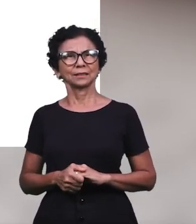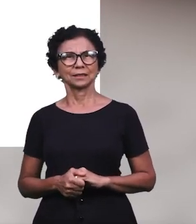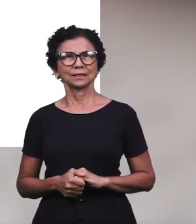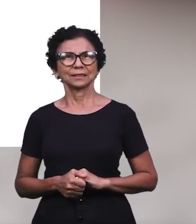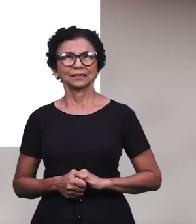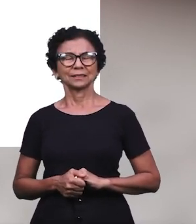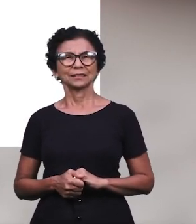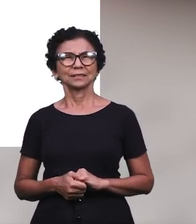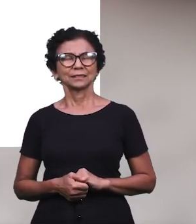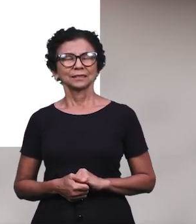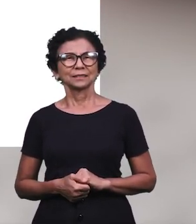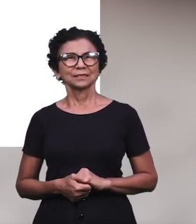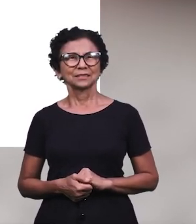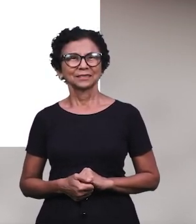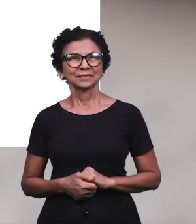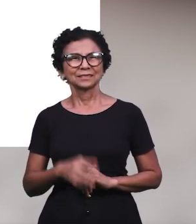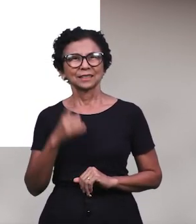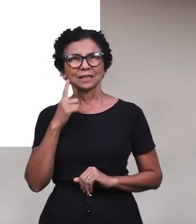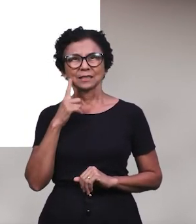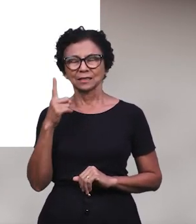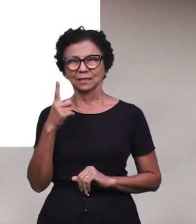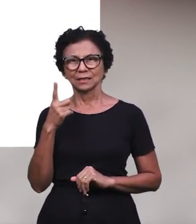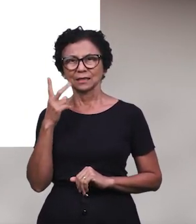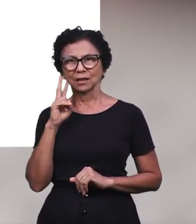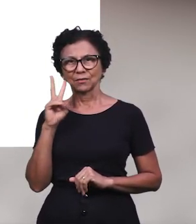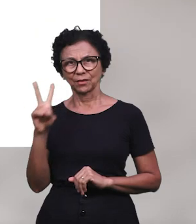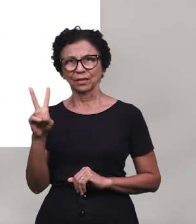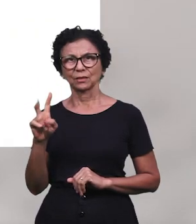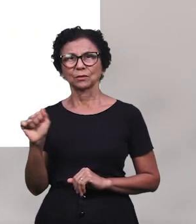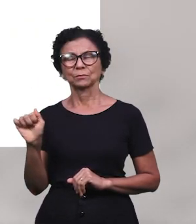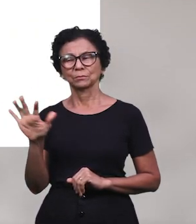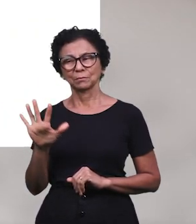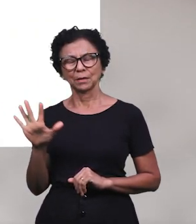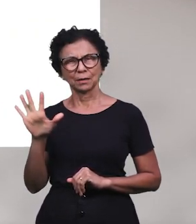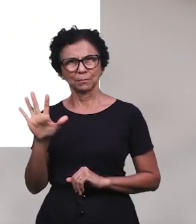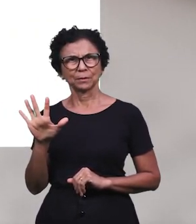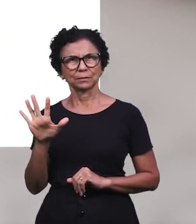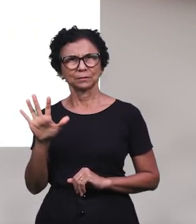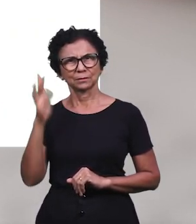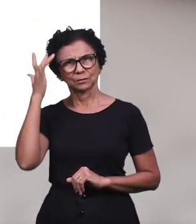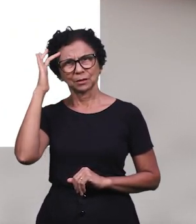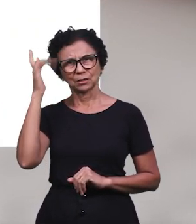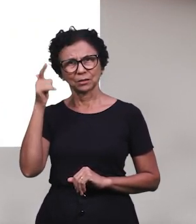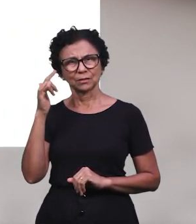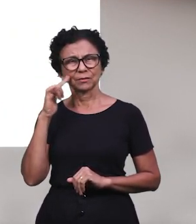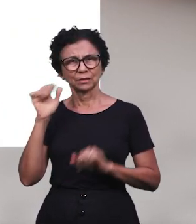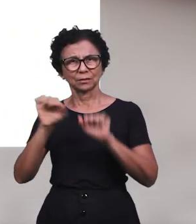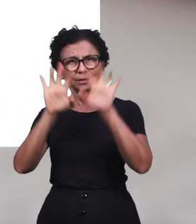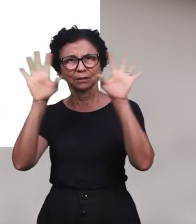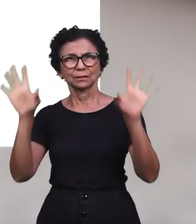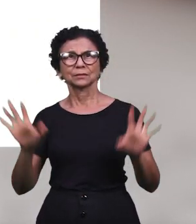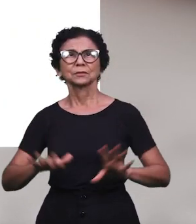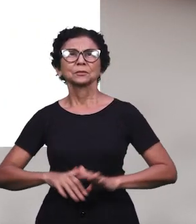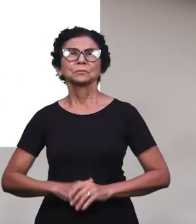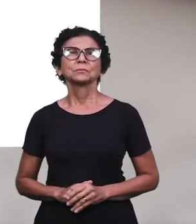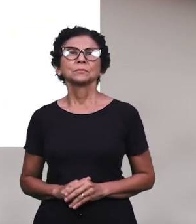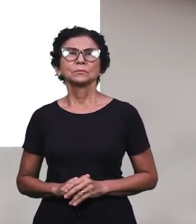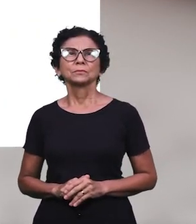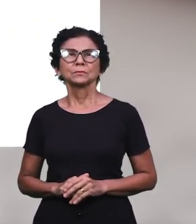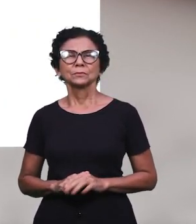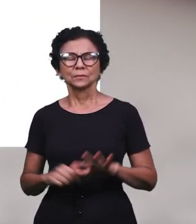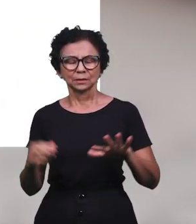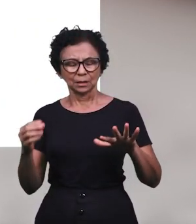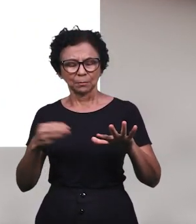estão conseguindo visualizar aqui em tela cheia, né, o nosso mapa mental. Mas ali, ó, é,